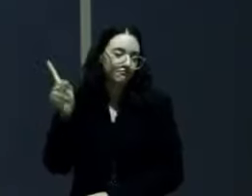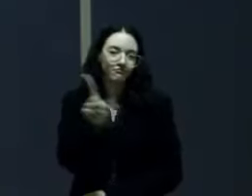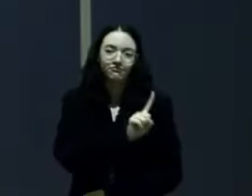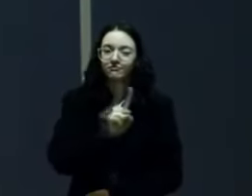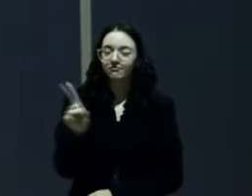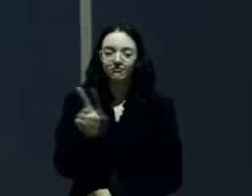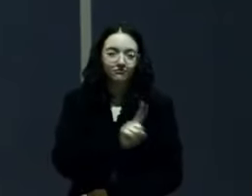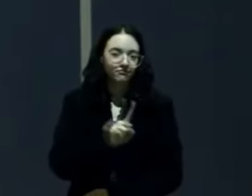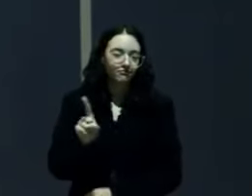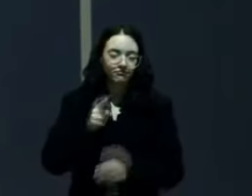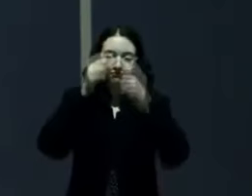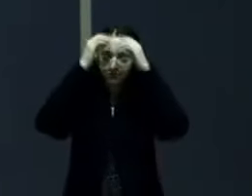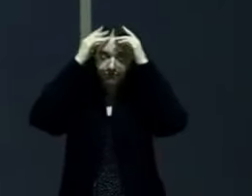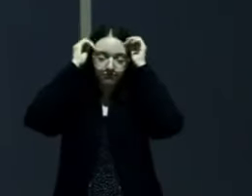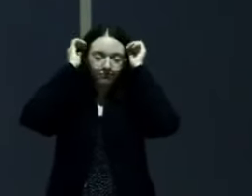Não é.